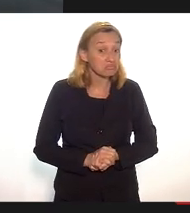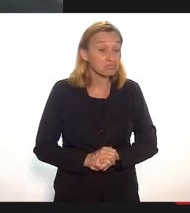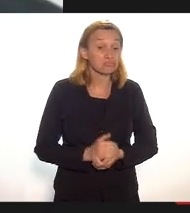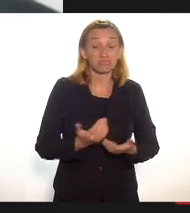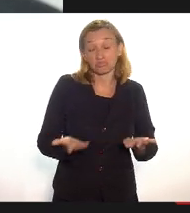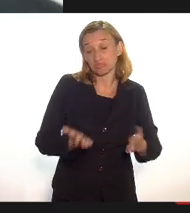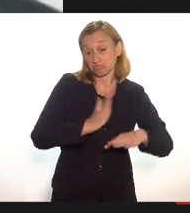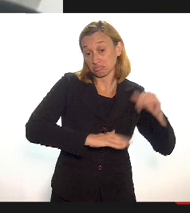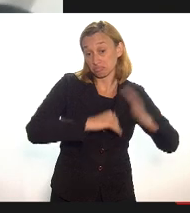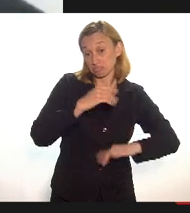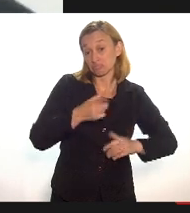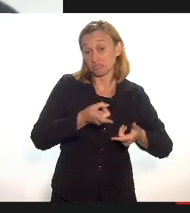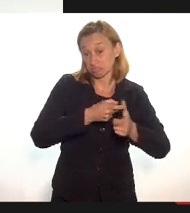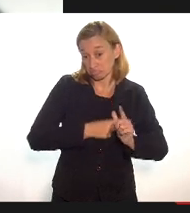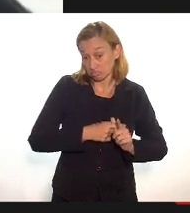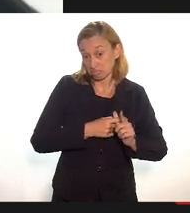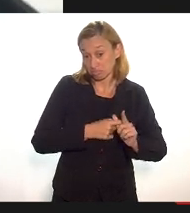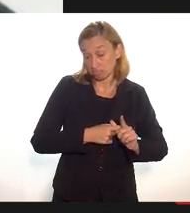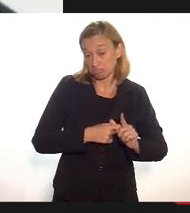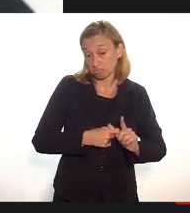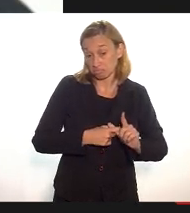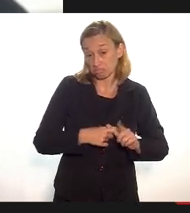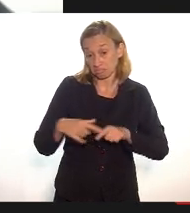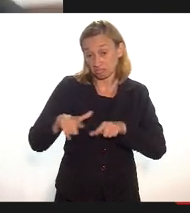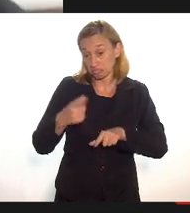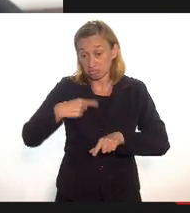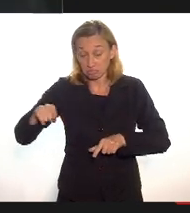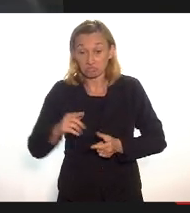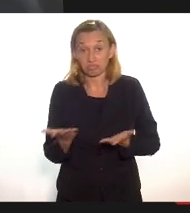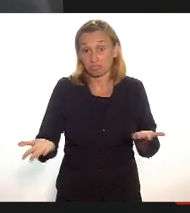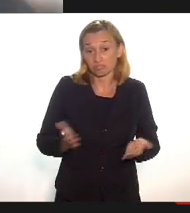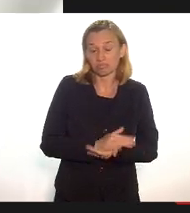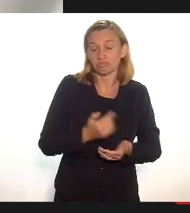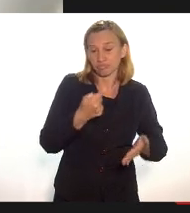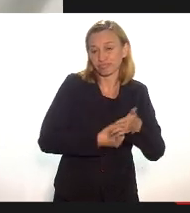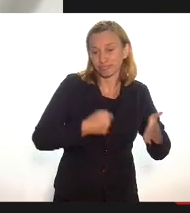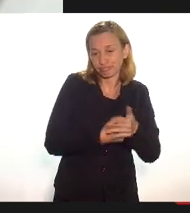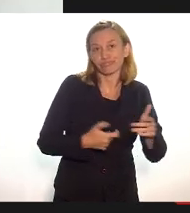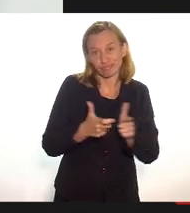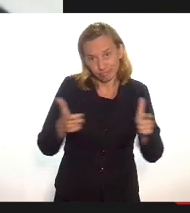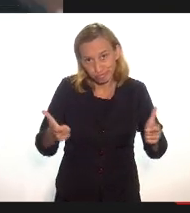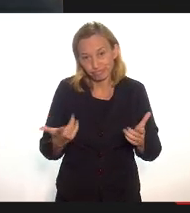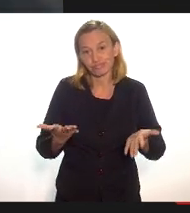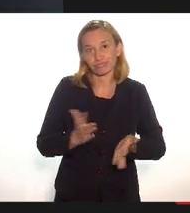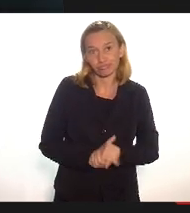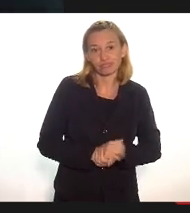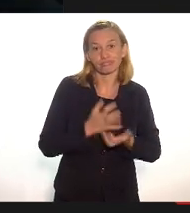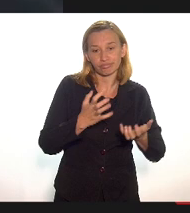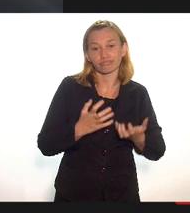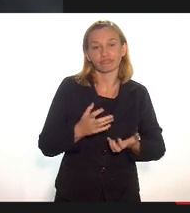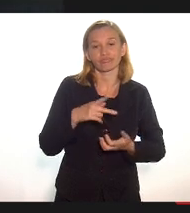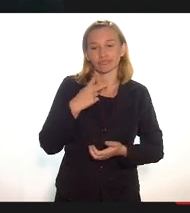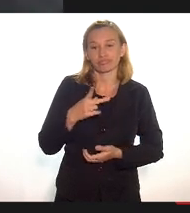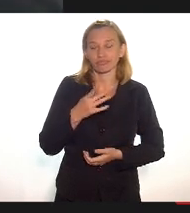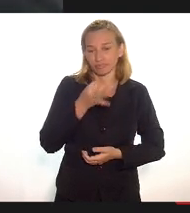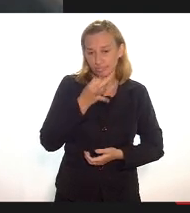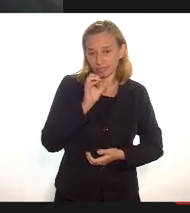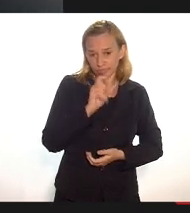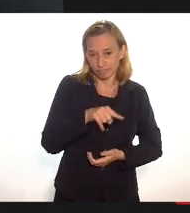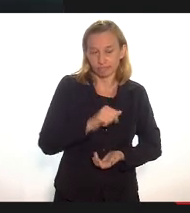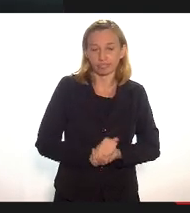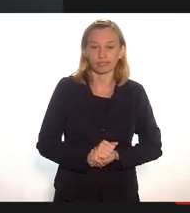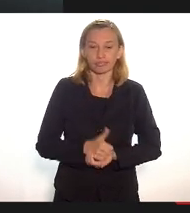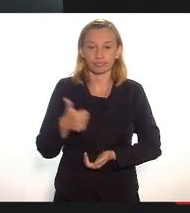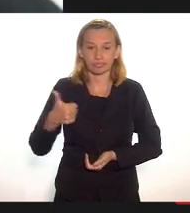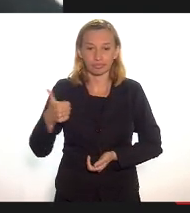emprego e vão. Então, a luta tem sido muito grande. Então, o que eu quero deixar como sugestão,